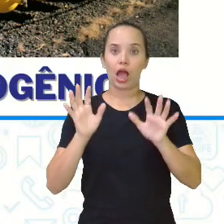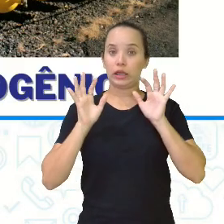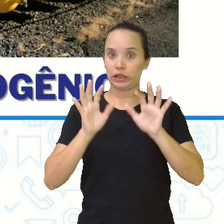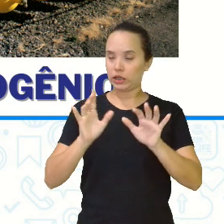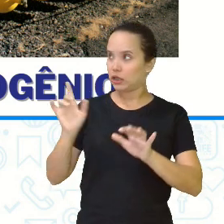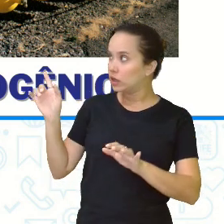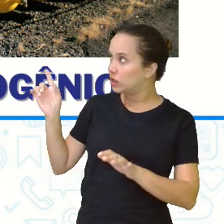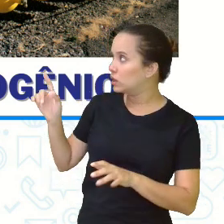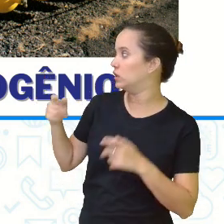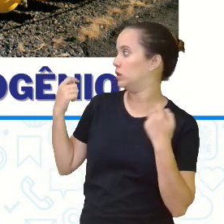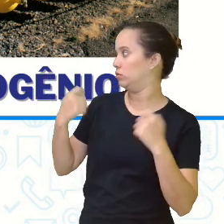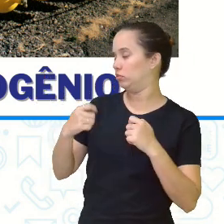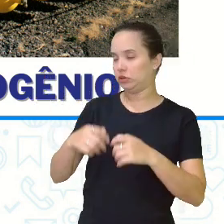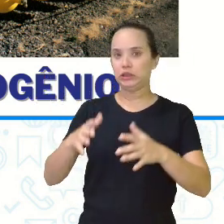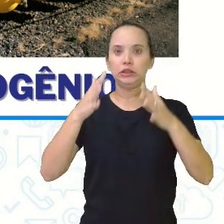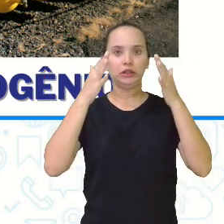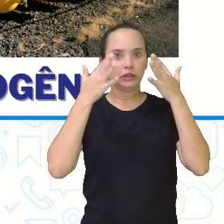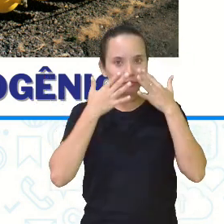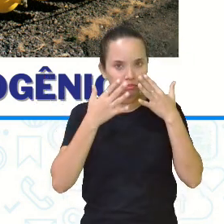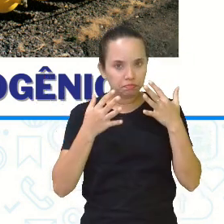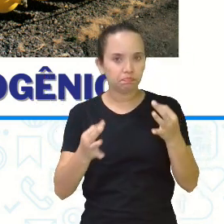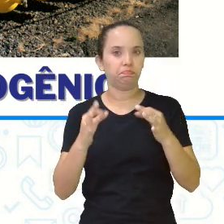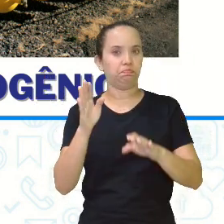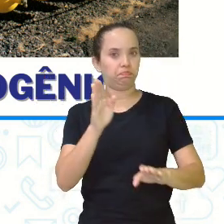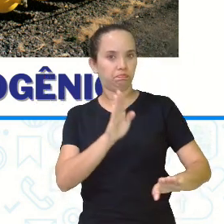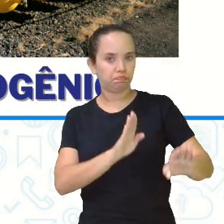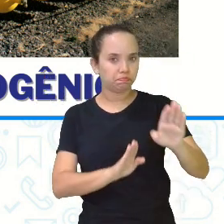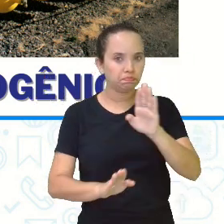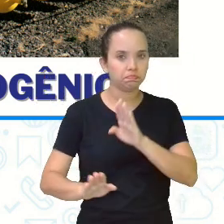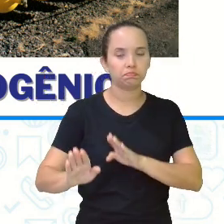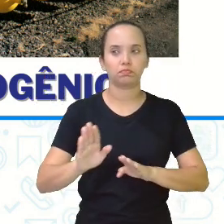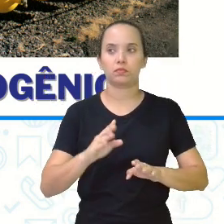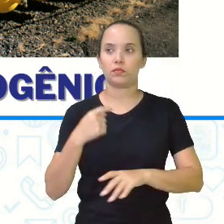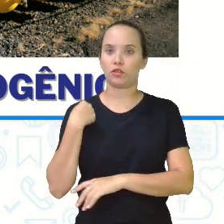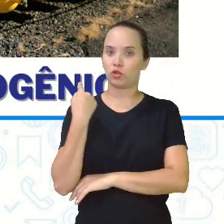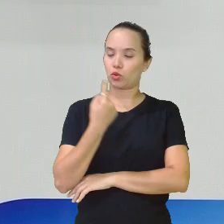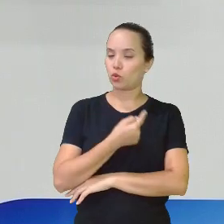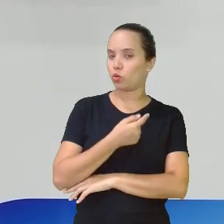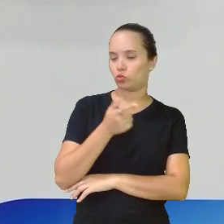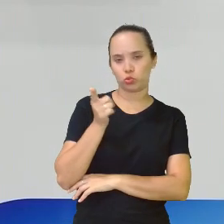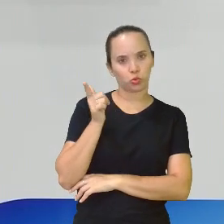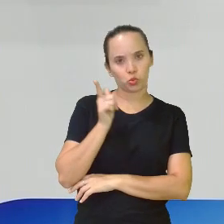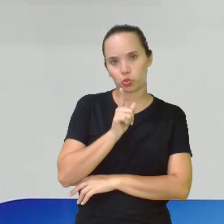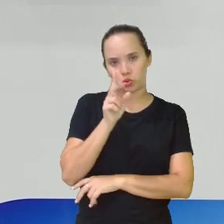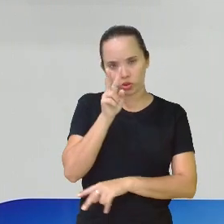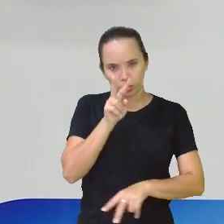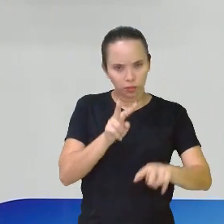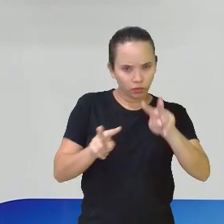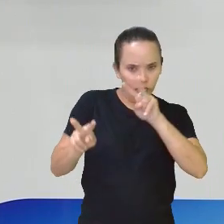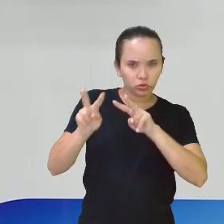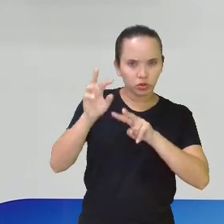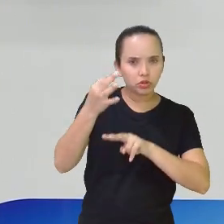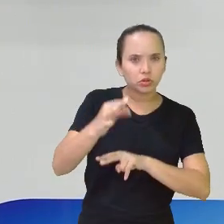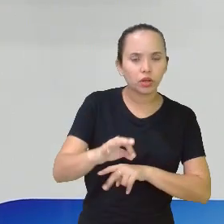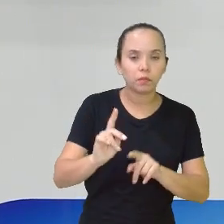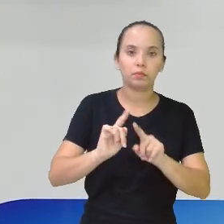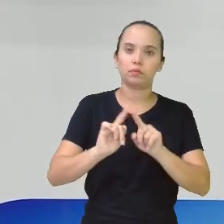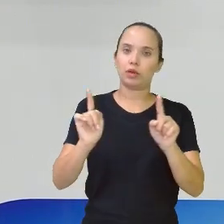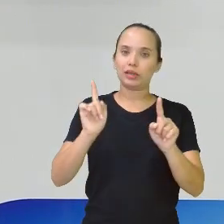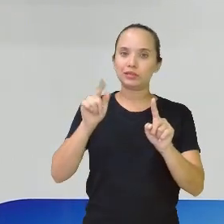tomar bastante cuidado, que inclusive nós não conseguimos enxergar, né? Mas é um